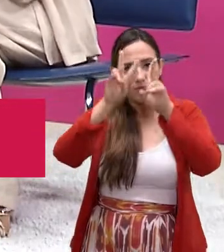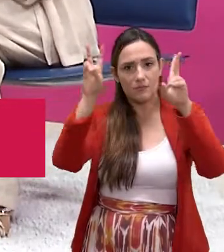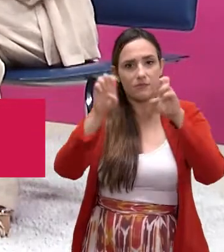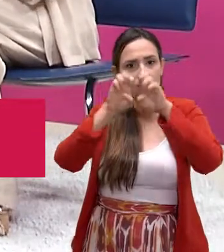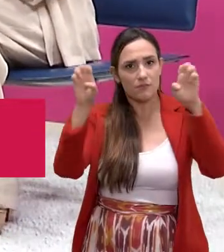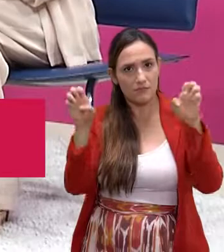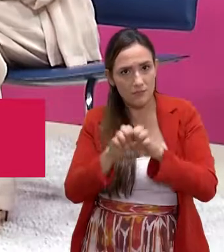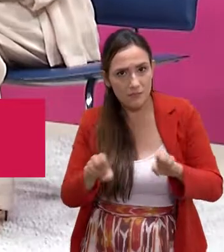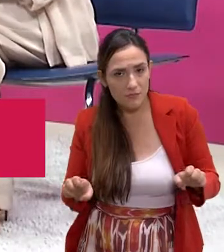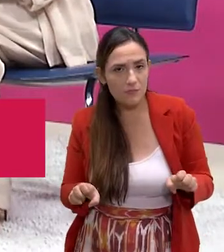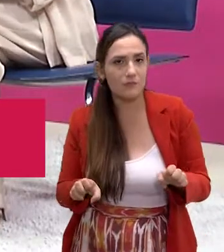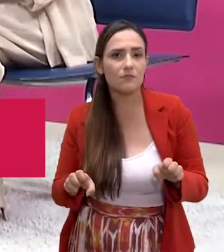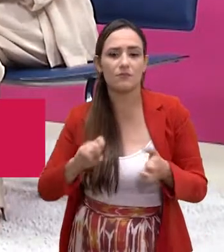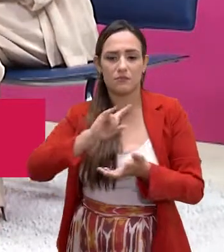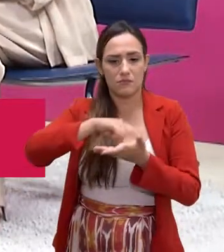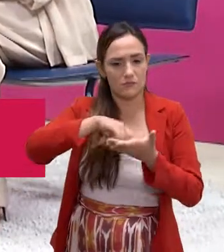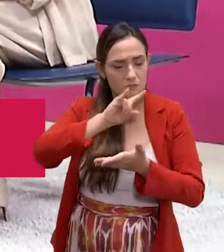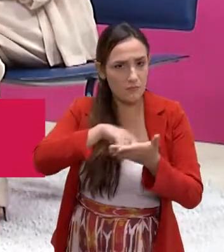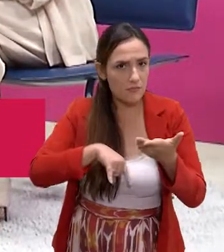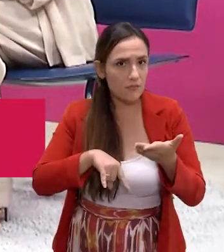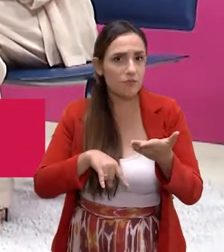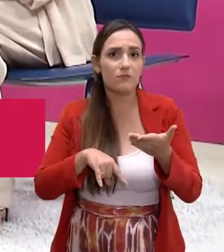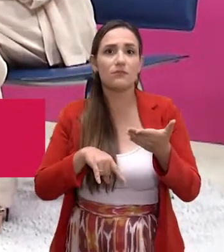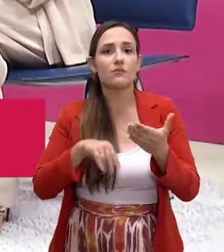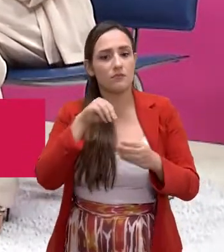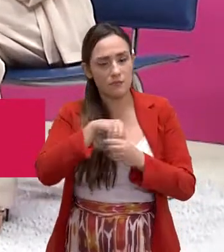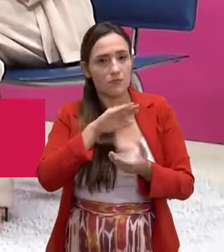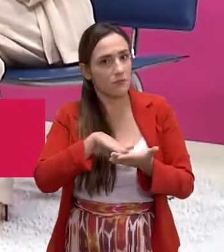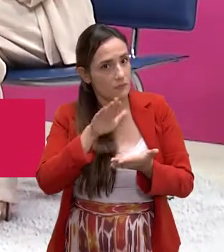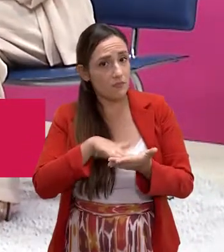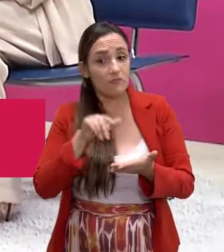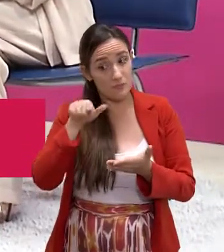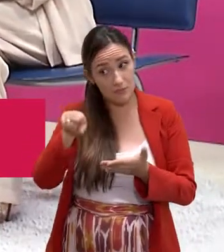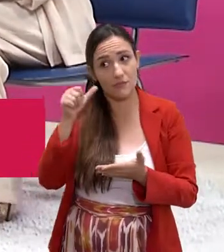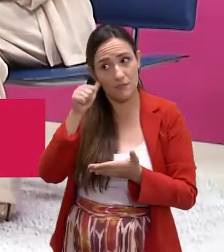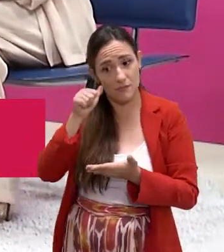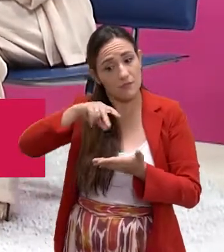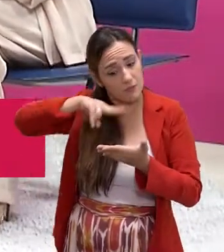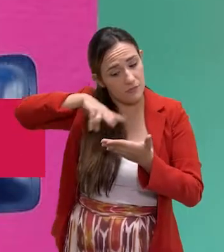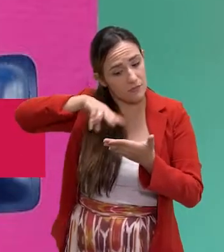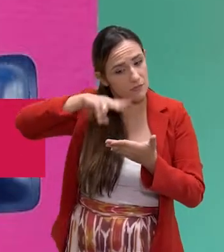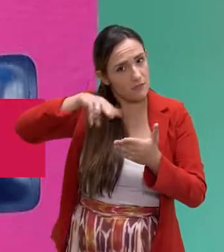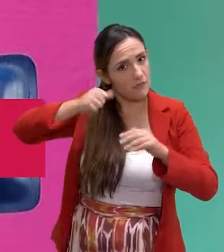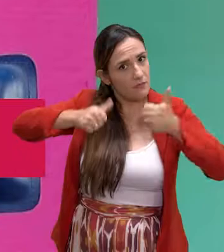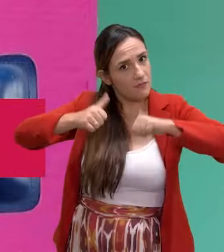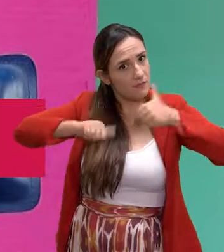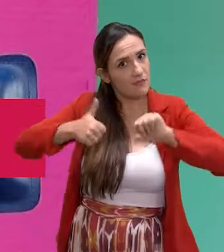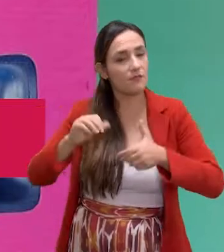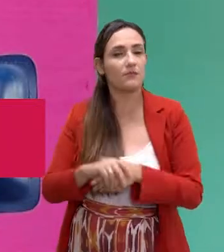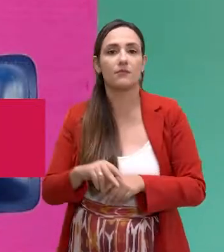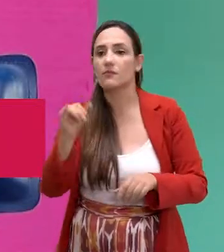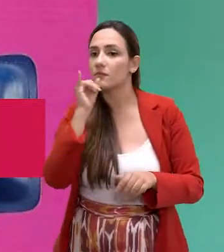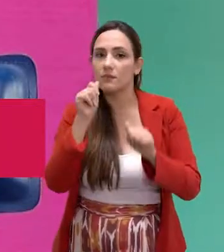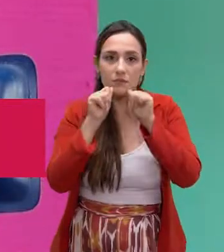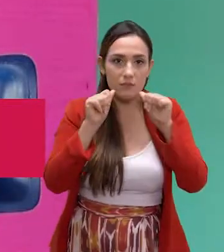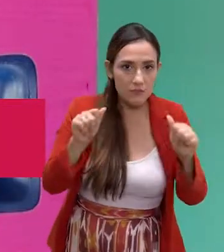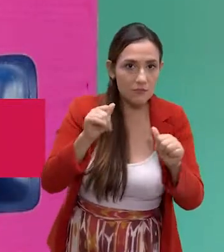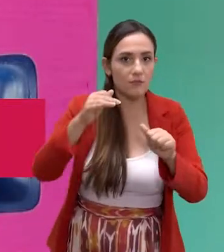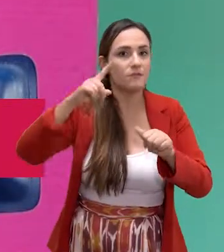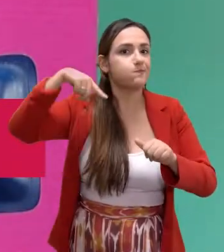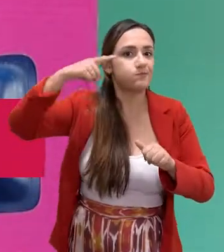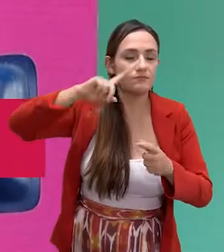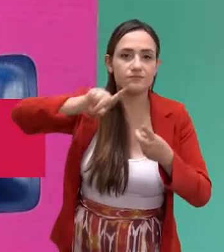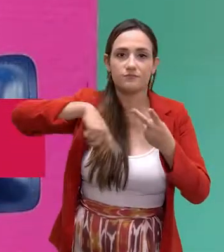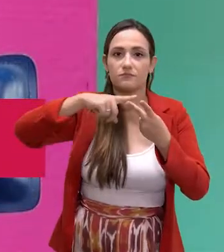estrutural, todas as documentações que entram e saem da secretaria passam por essas mulheres. Tanto a parte de assessoria, quanto a